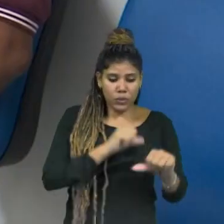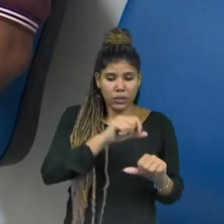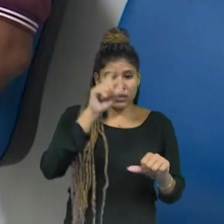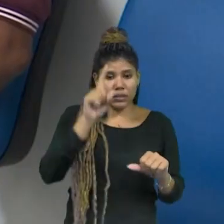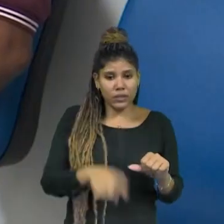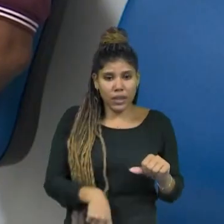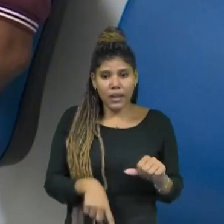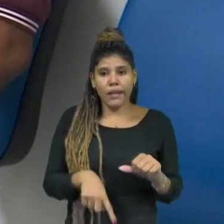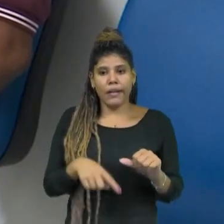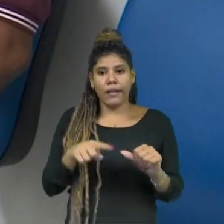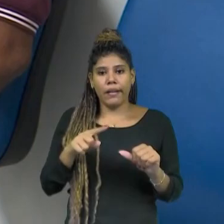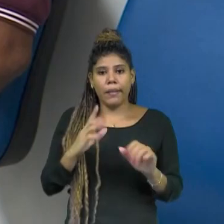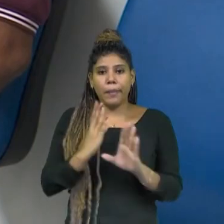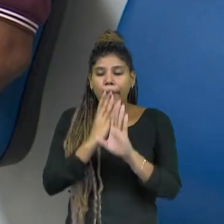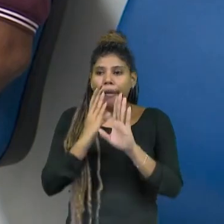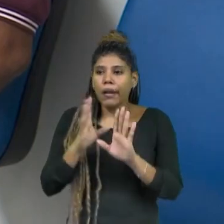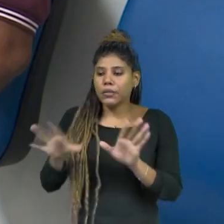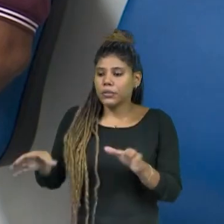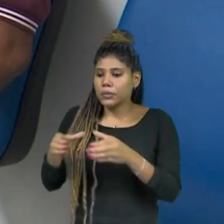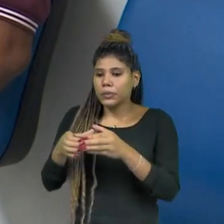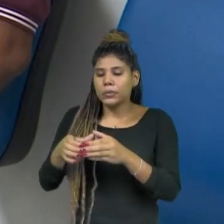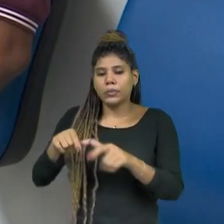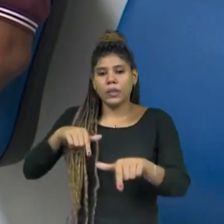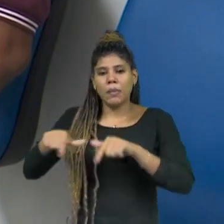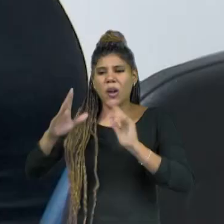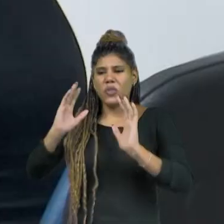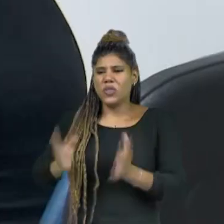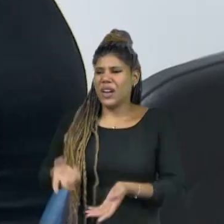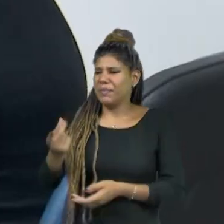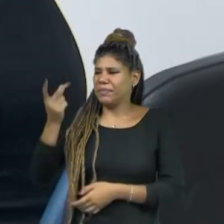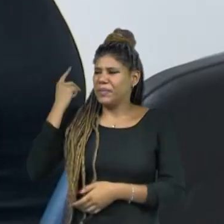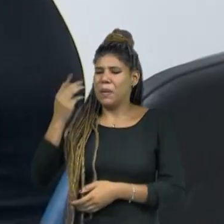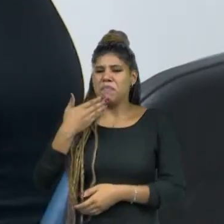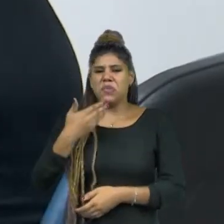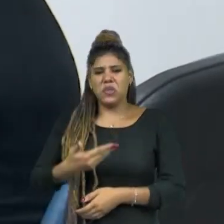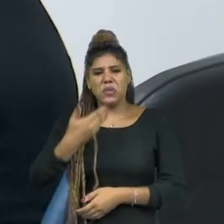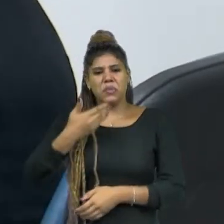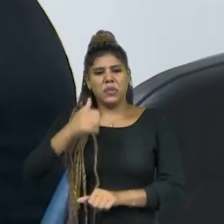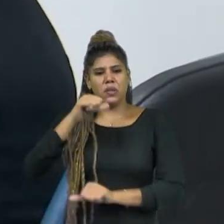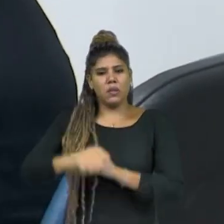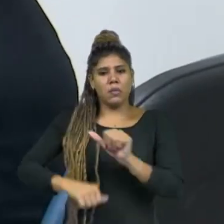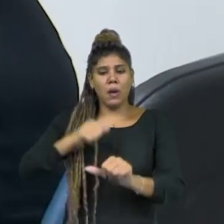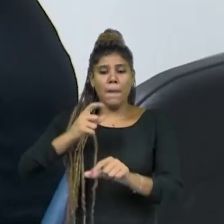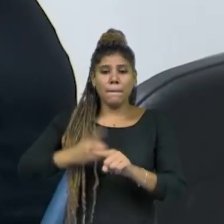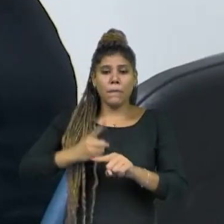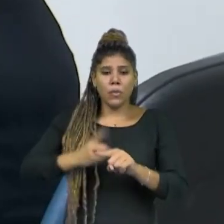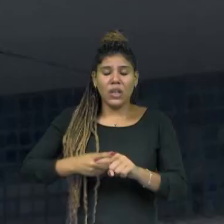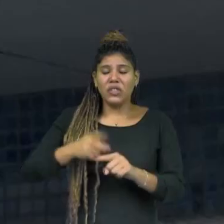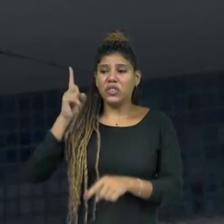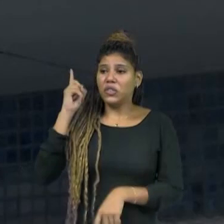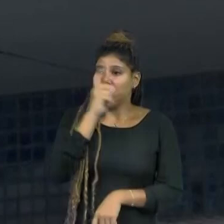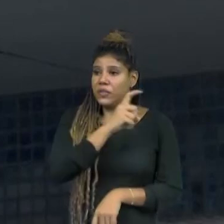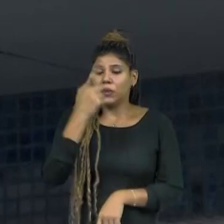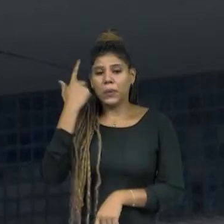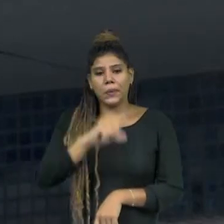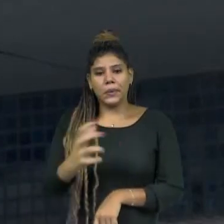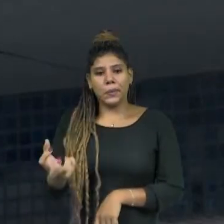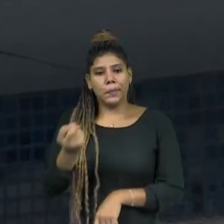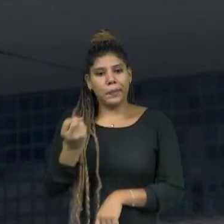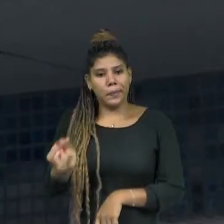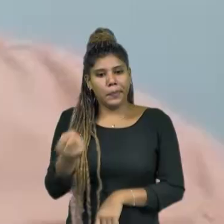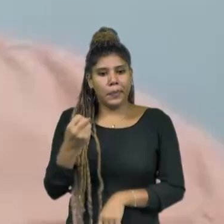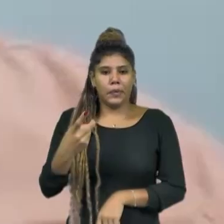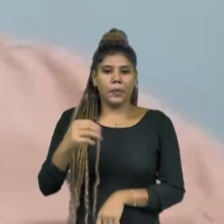que muitas vezes enfrentam dificuldades para ter acesso aos benefícios garantidos por lei junto à